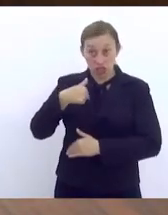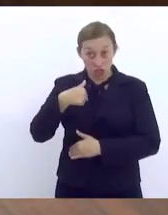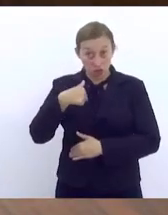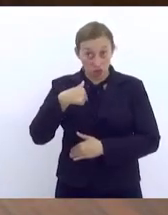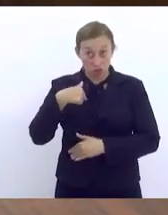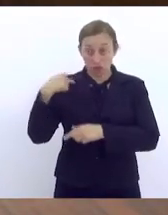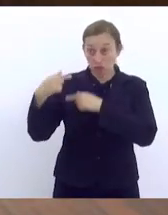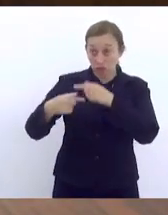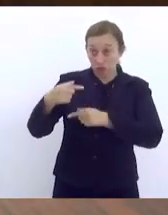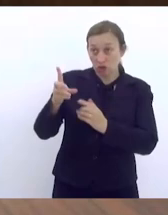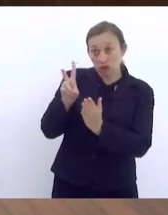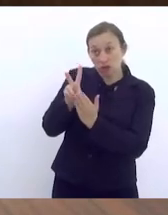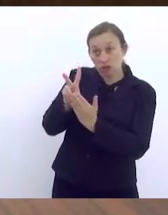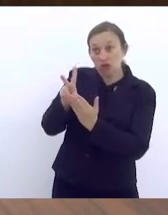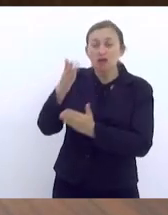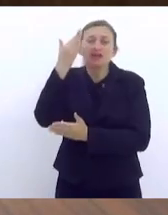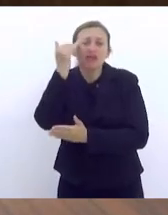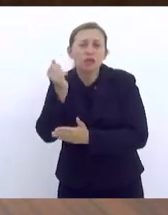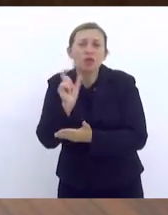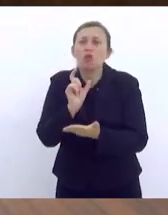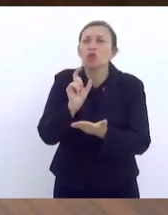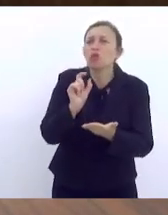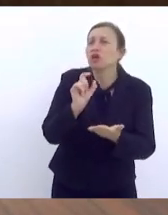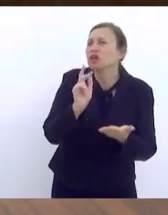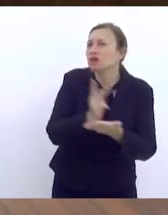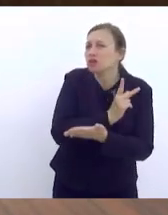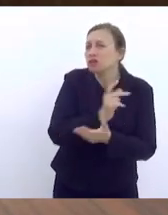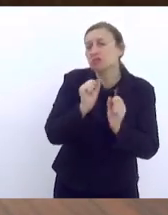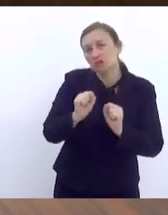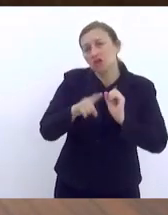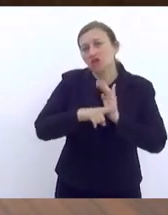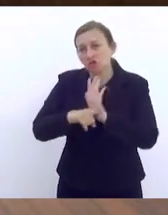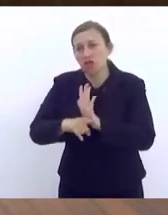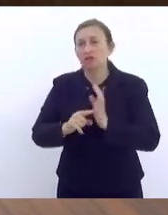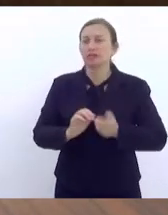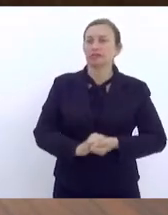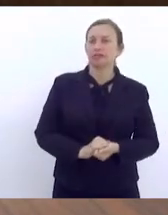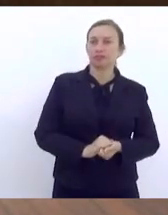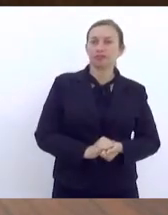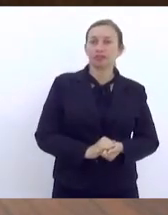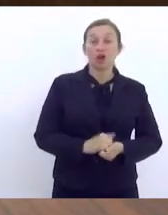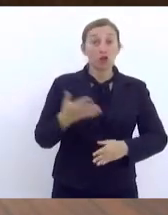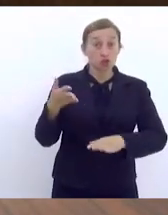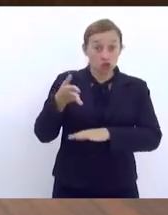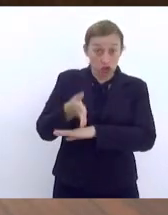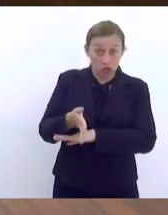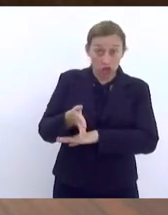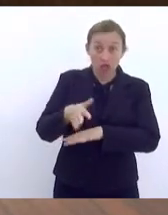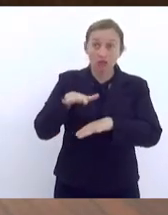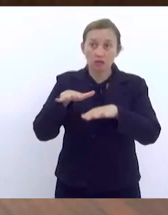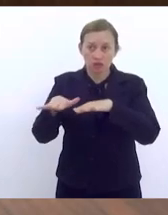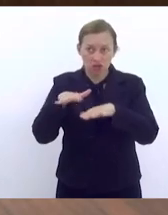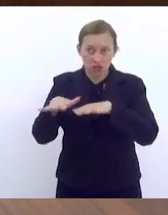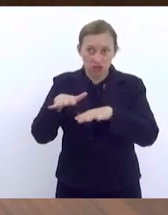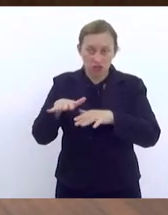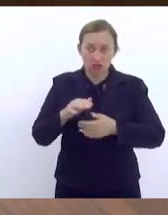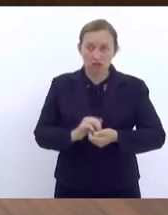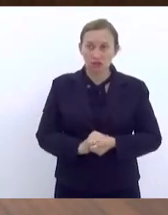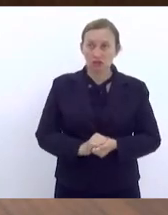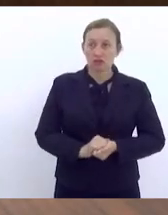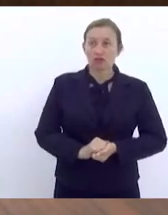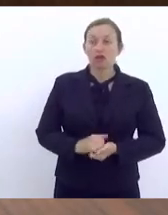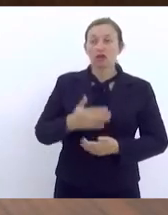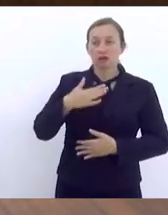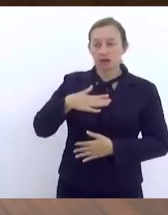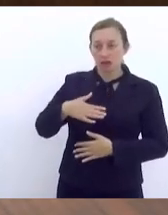de índio foi procurar saber o que era para poder ver se poderia ajudar ao chegar na manifestação fiquei